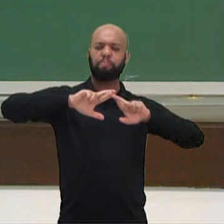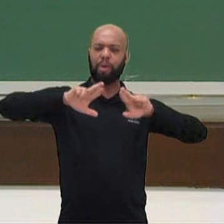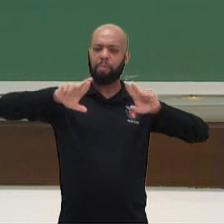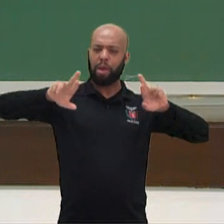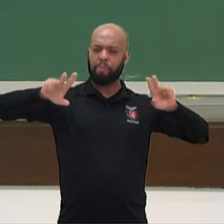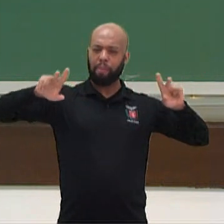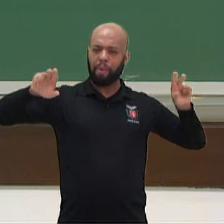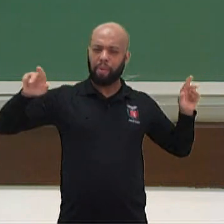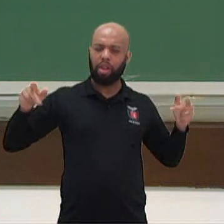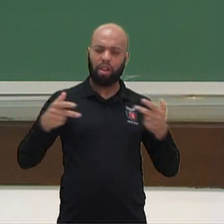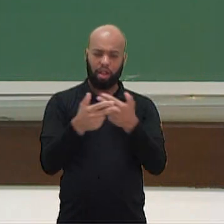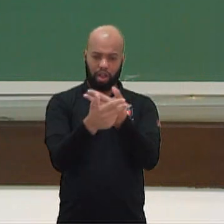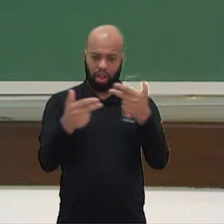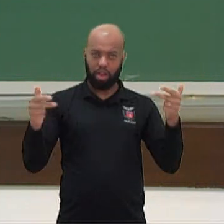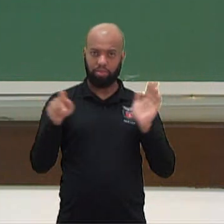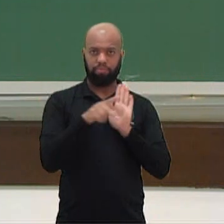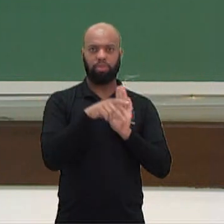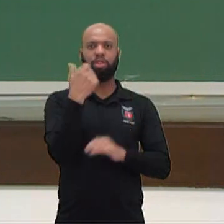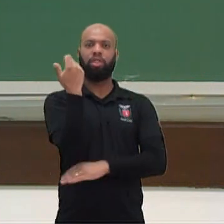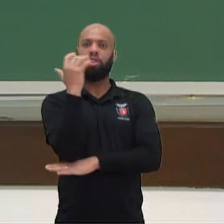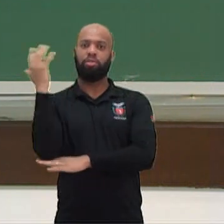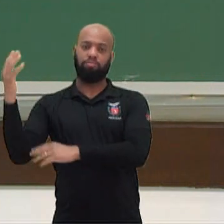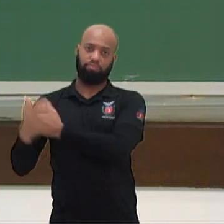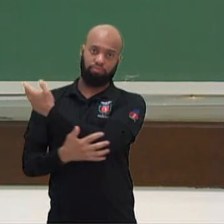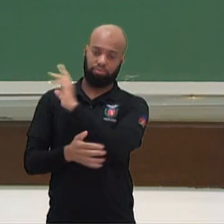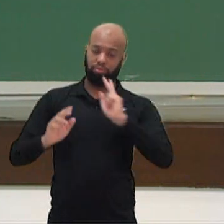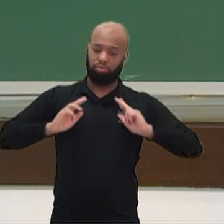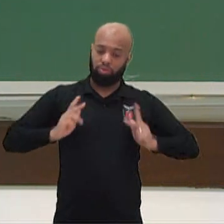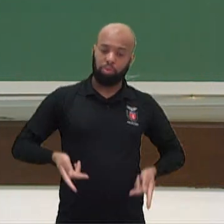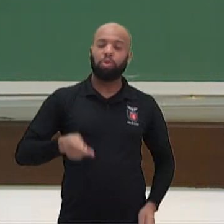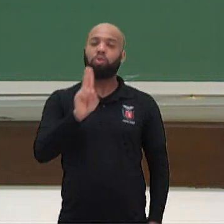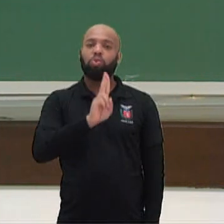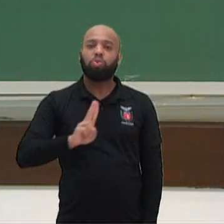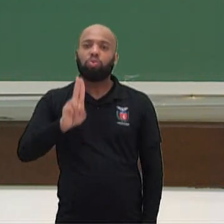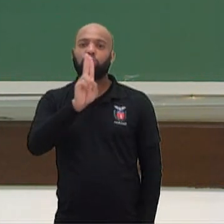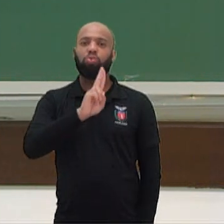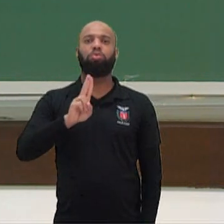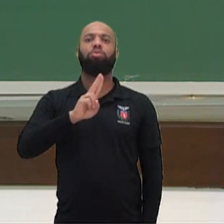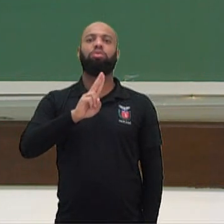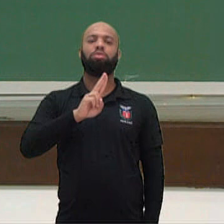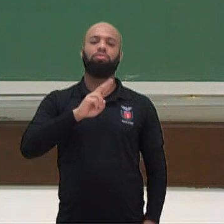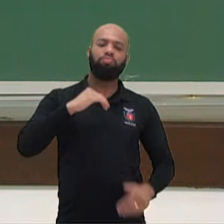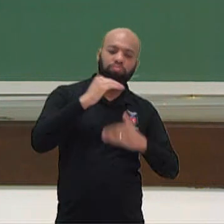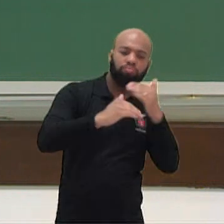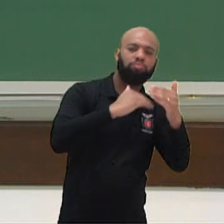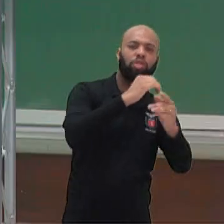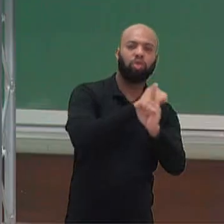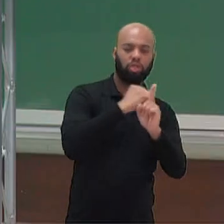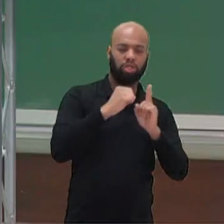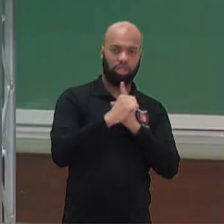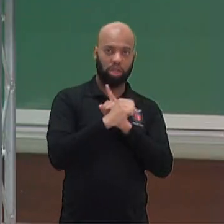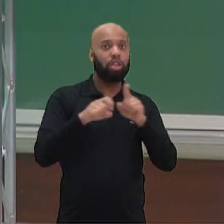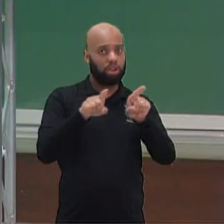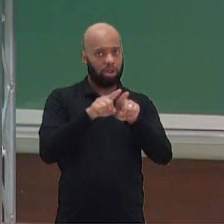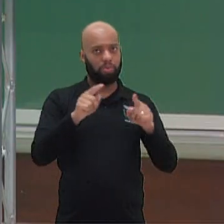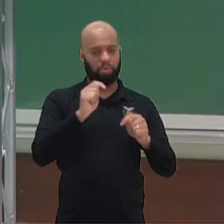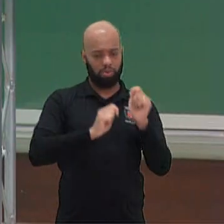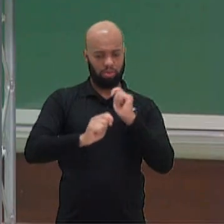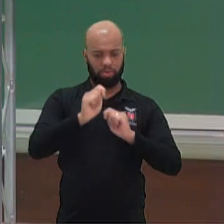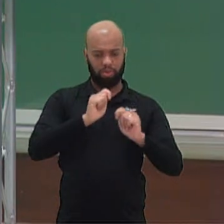de recursos naturais disponíveis aí para que o homem possa utilizá-lo para o seu desenvolvimento social e econômico.